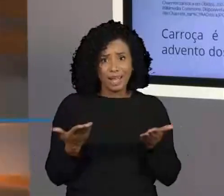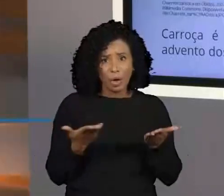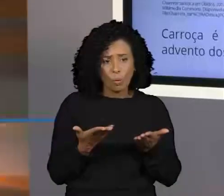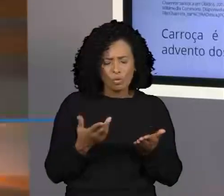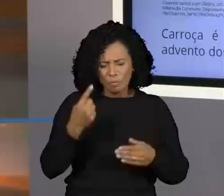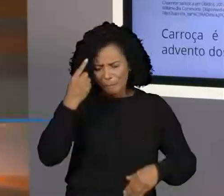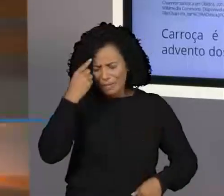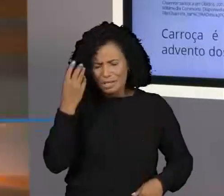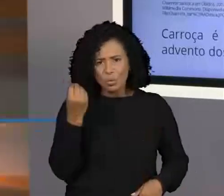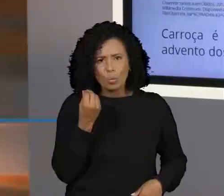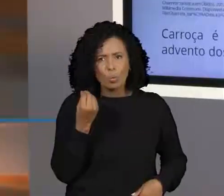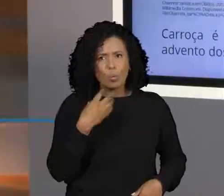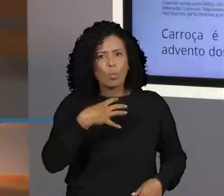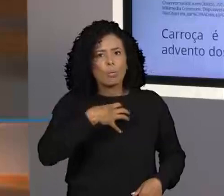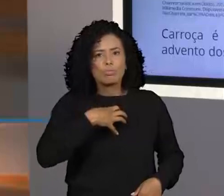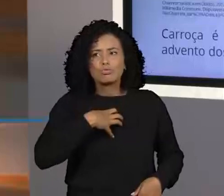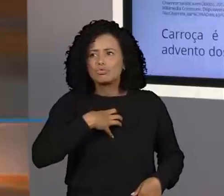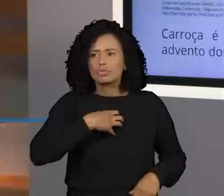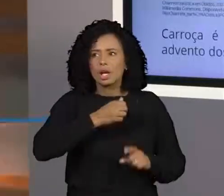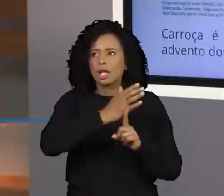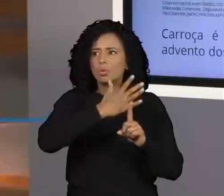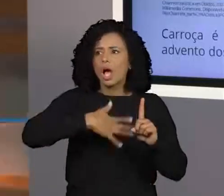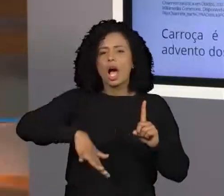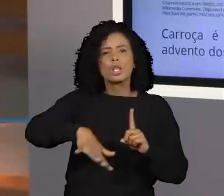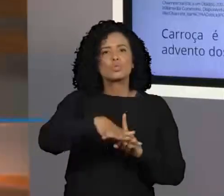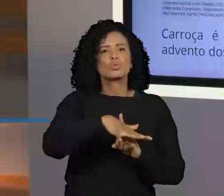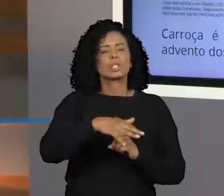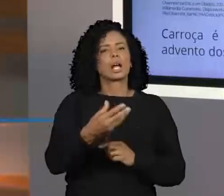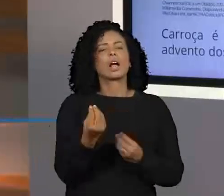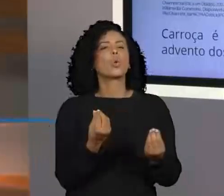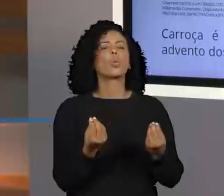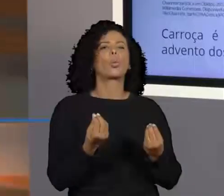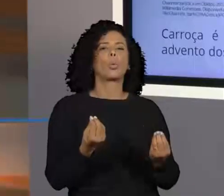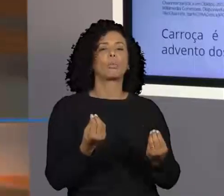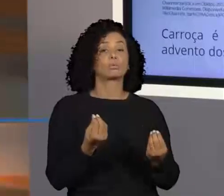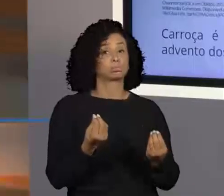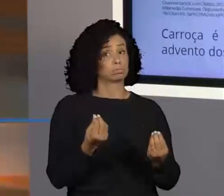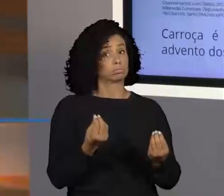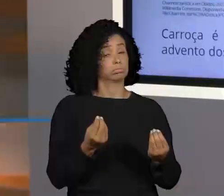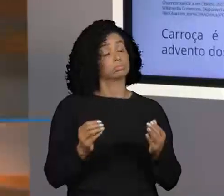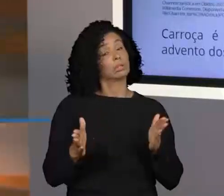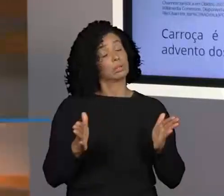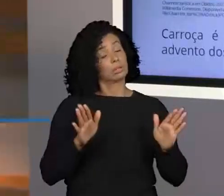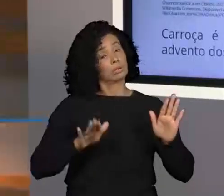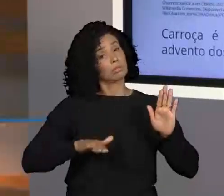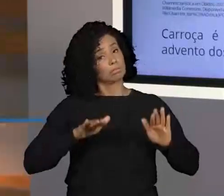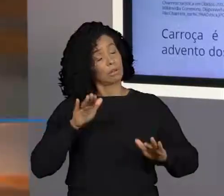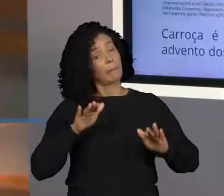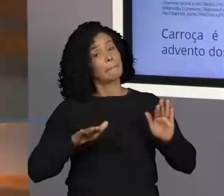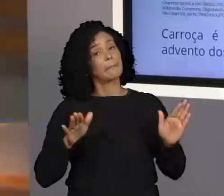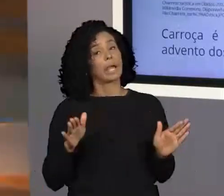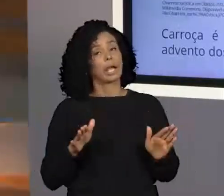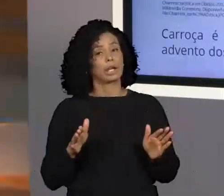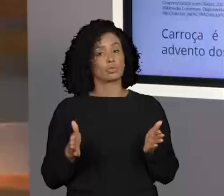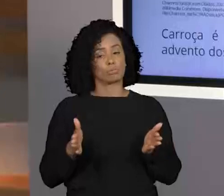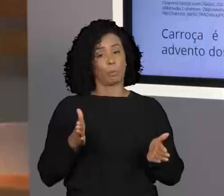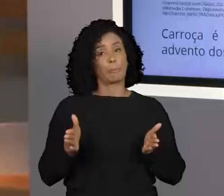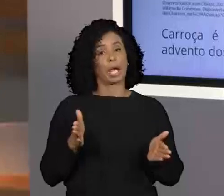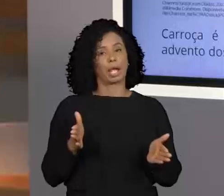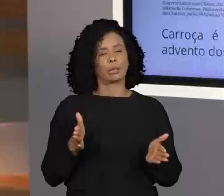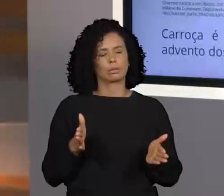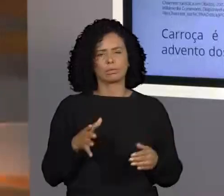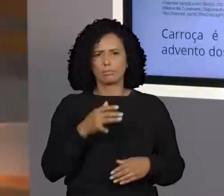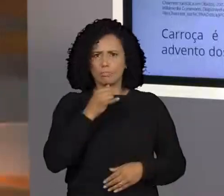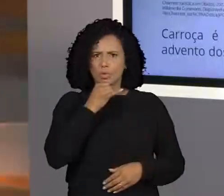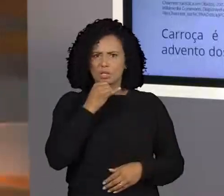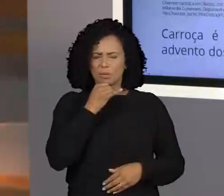em como a sociedade está de acordo com o momento histórico dela. Então, hoje se pensa, será que